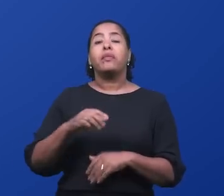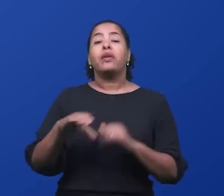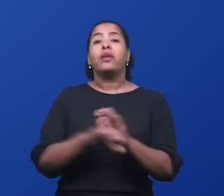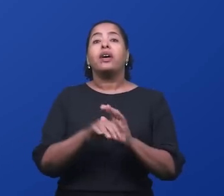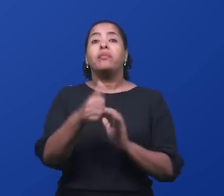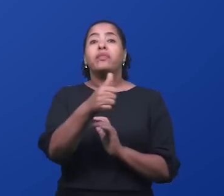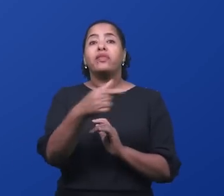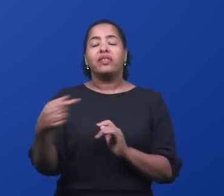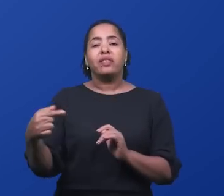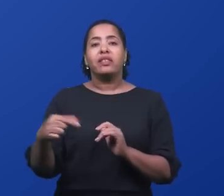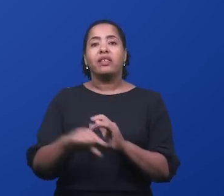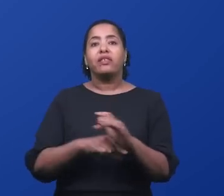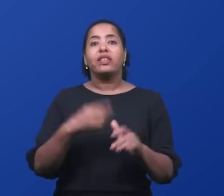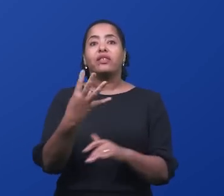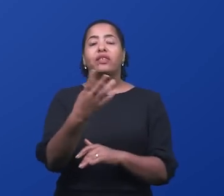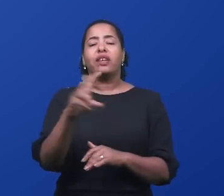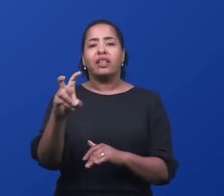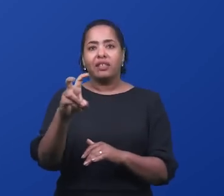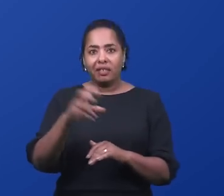Samuel